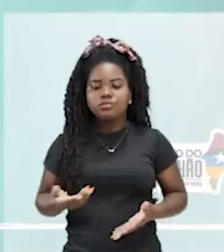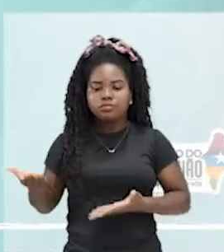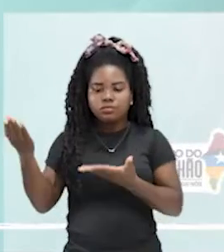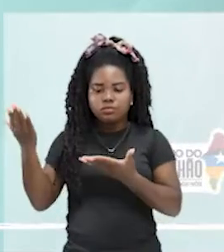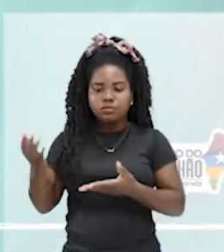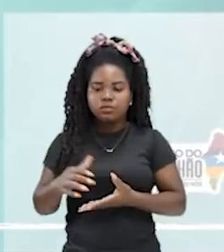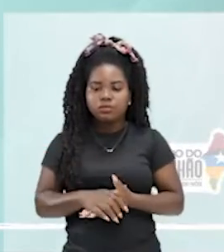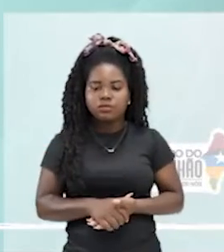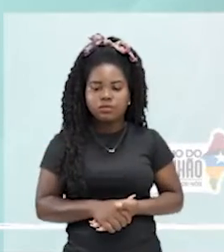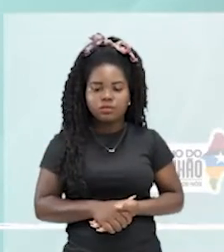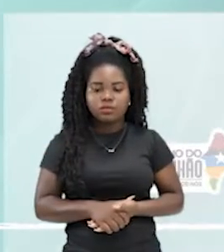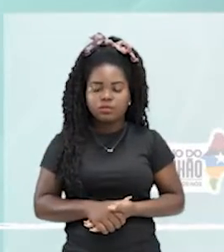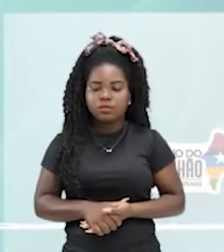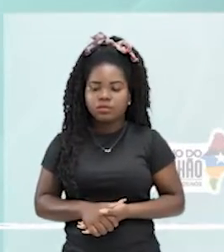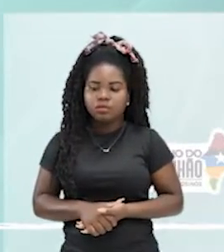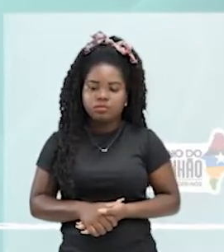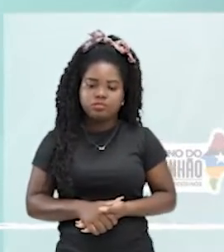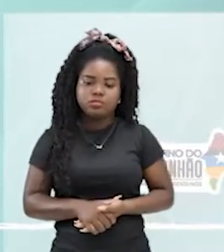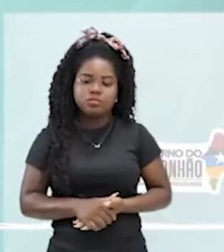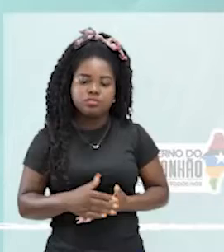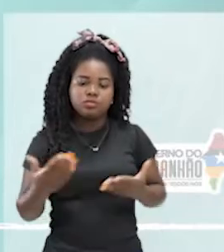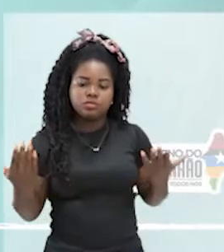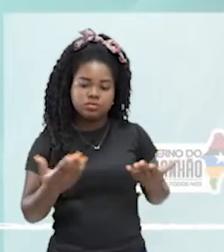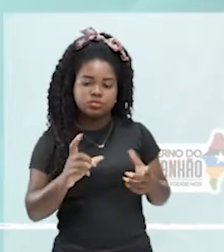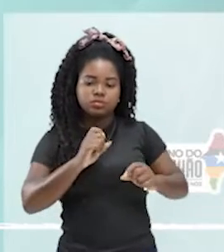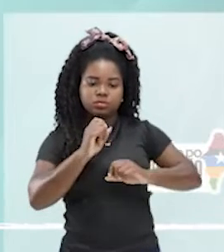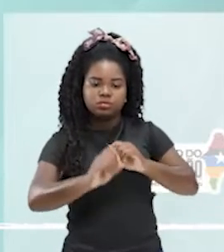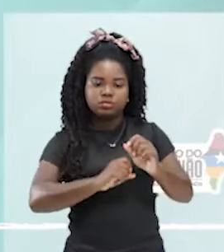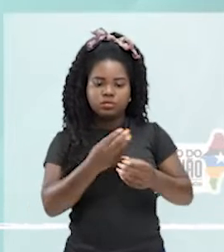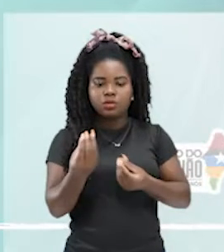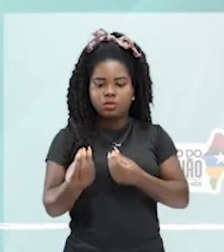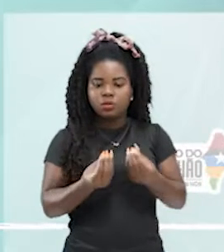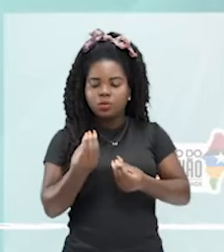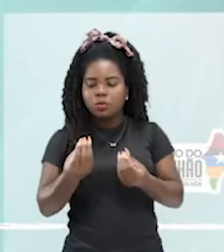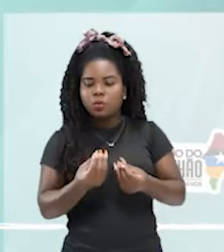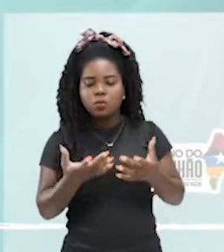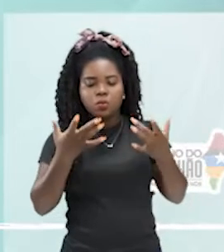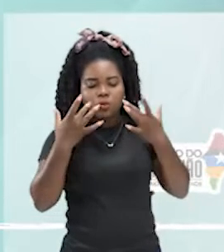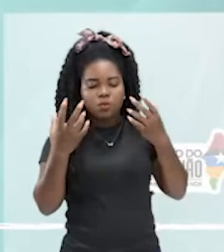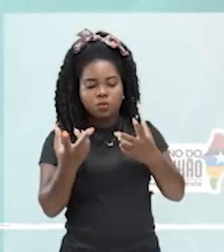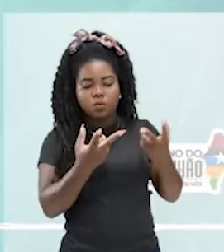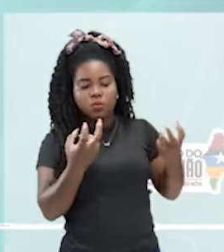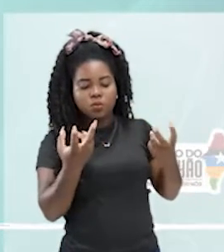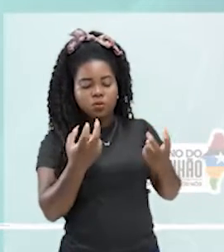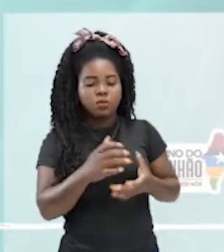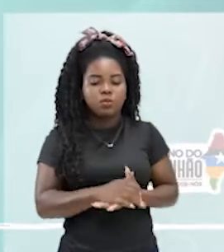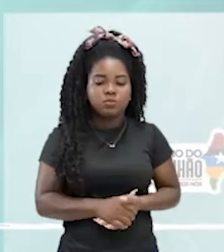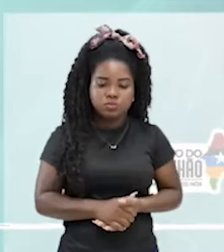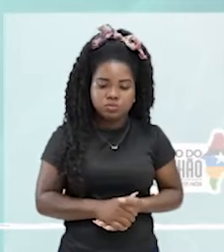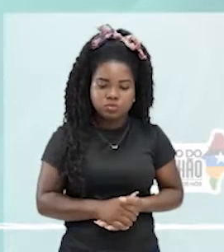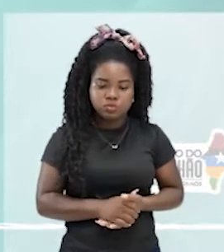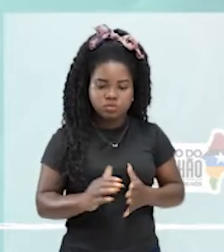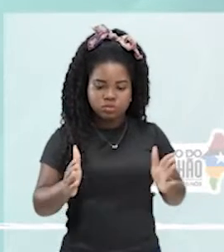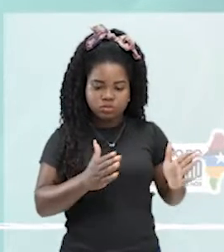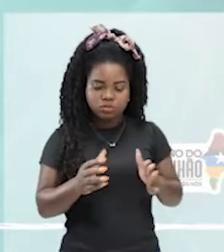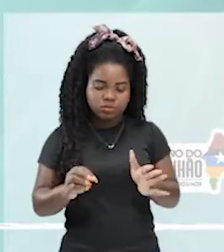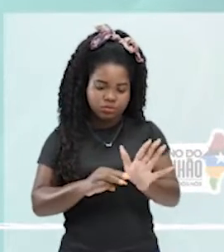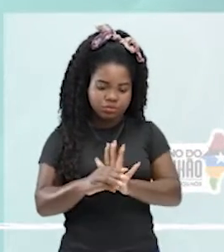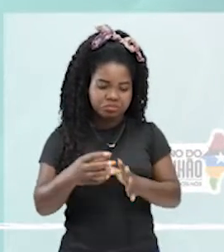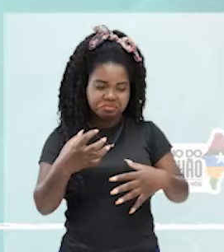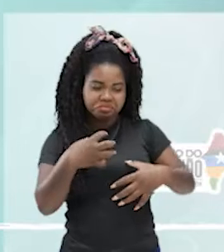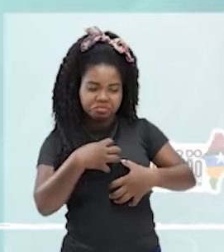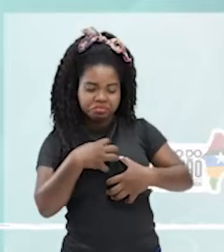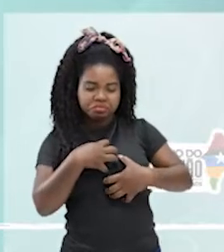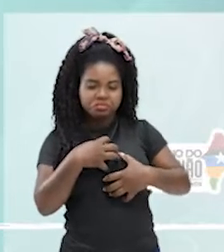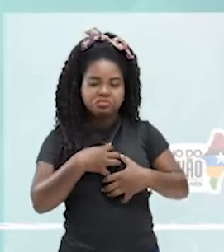Aprofundar essa receptividade interna. Agora a gente entra em como o ator vê isso. Então, no processo, no método, eu vou